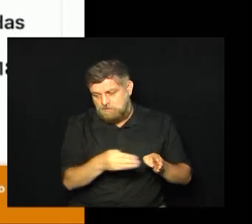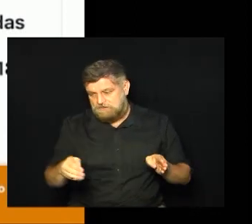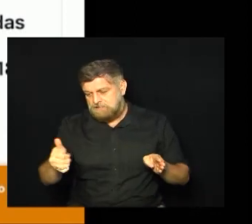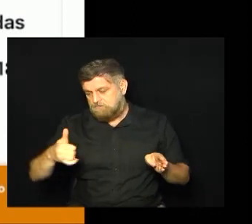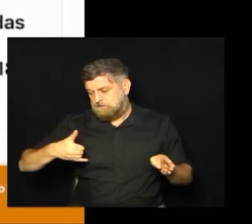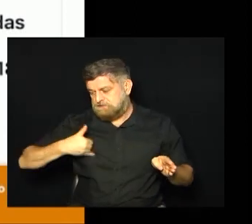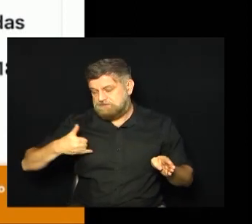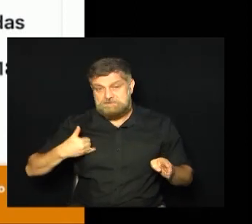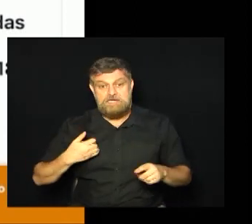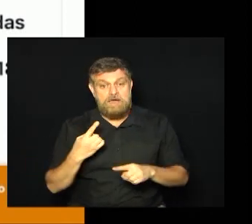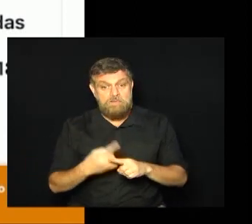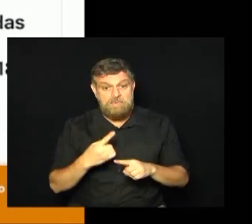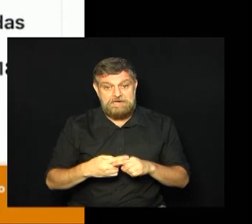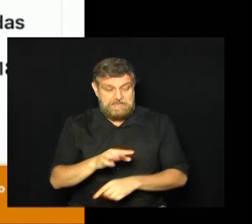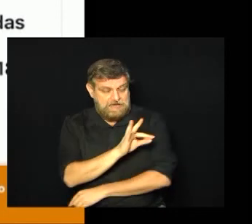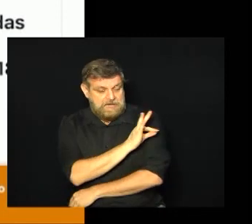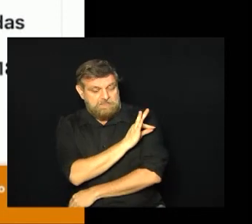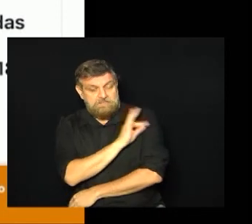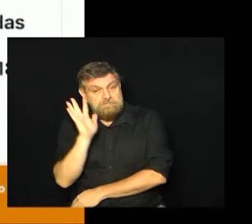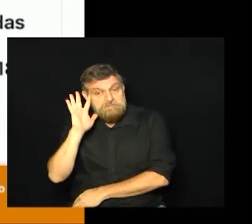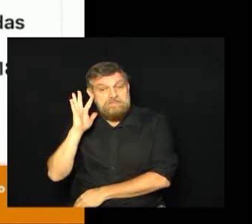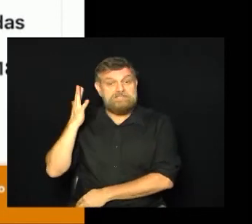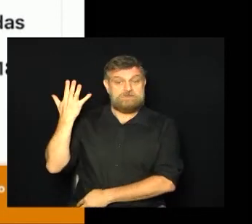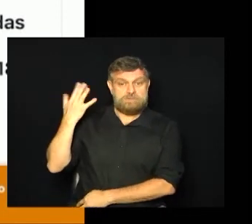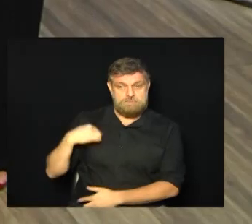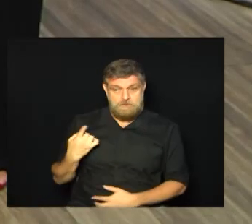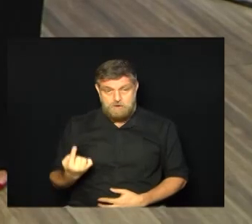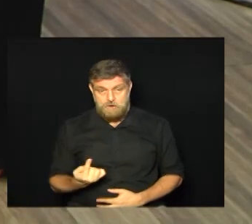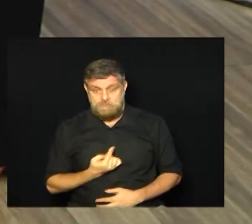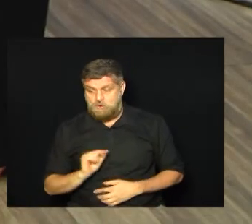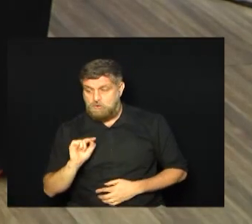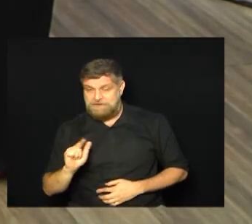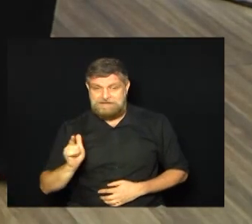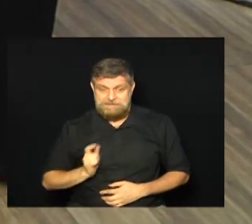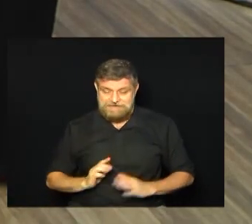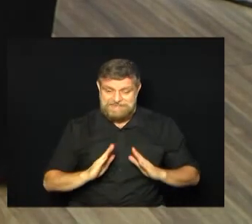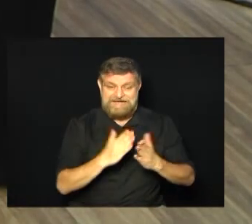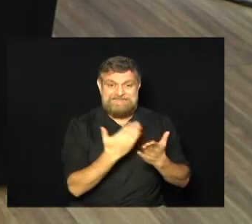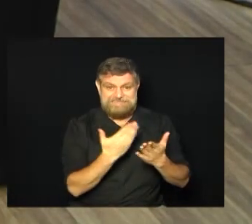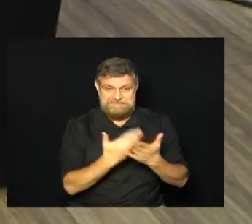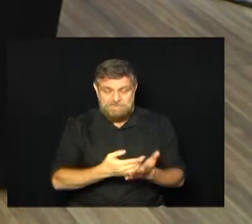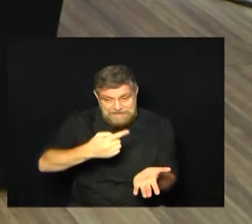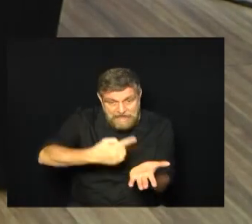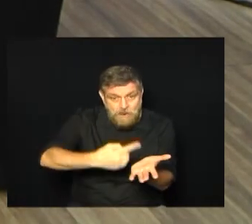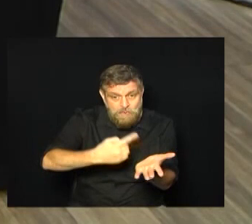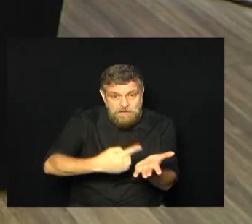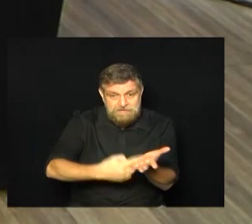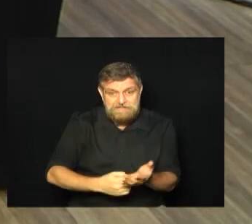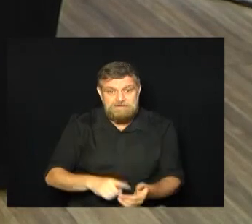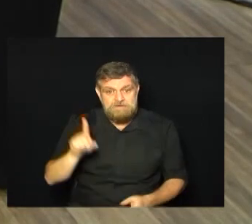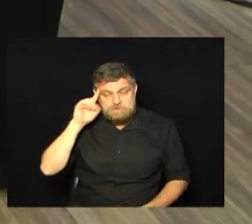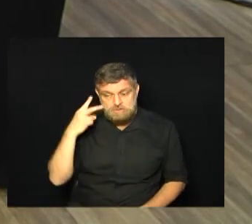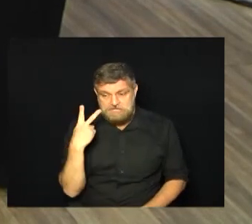Okay. Até por que a Prefeitura decidiu fazer isso? Nós estamos aí com a volta às aulas marcada. Rede estadual, dia 2 de